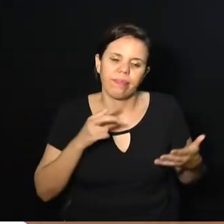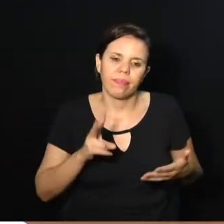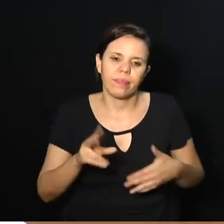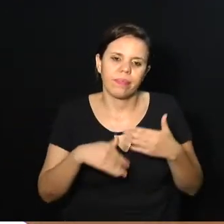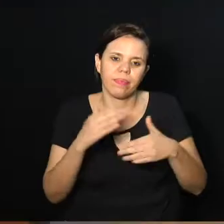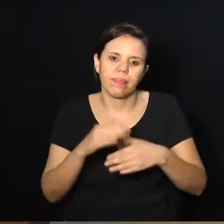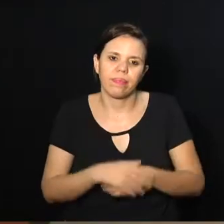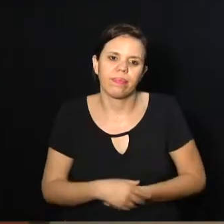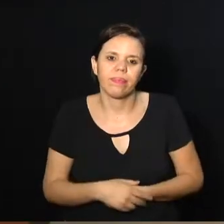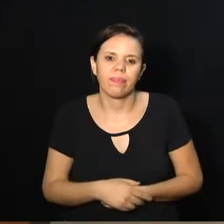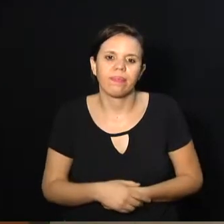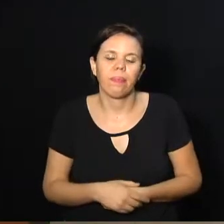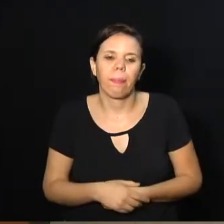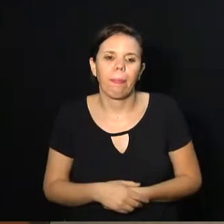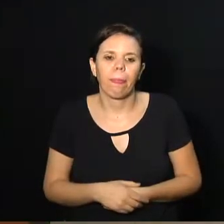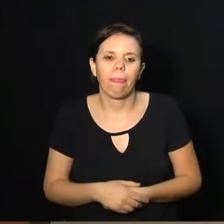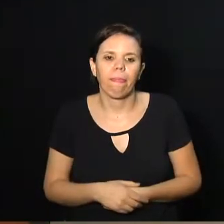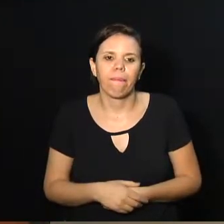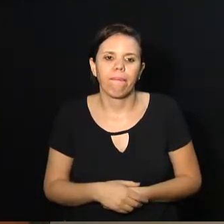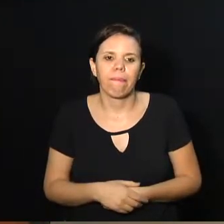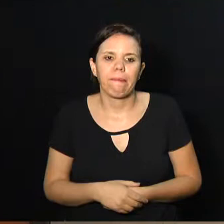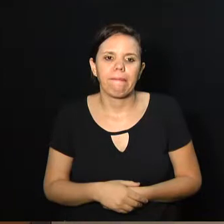mais.